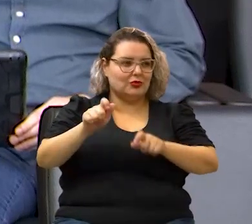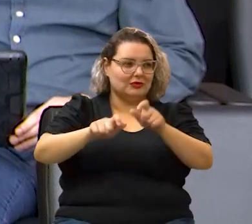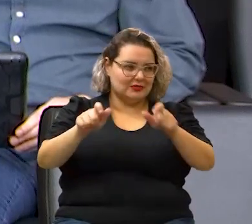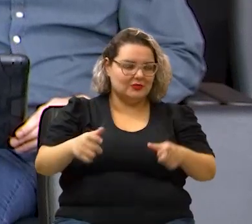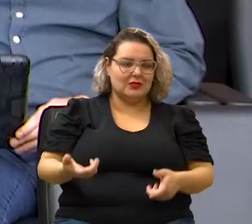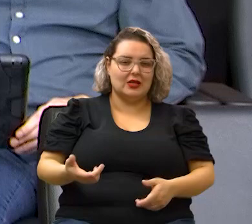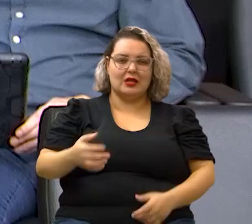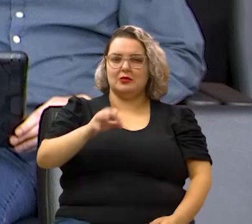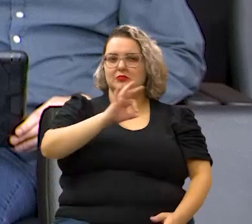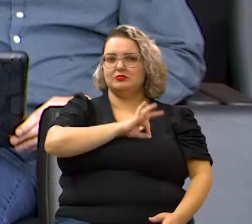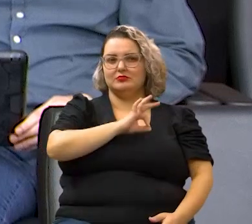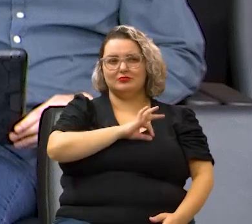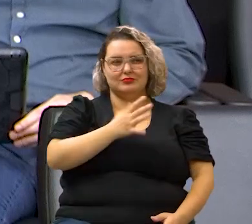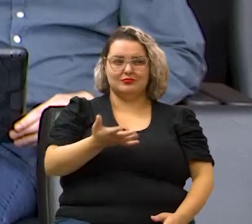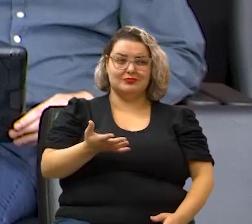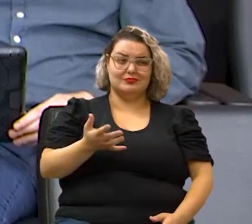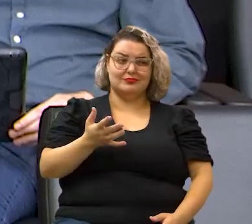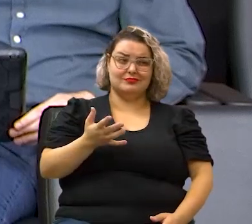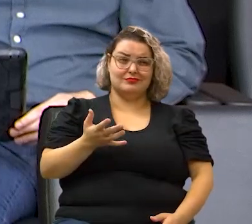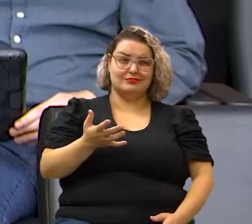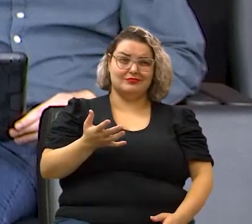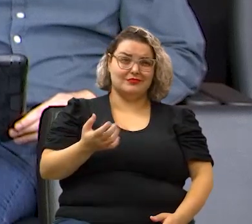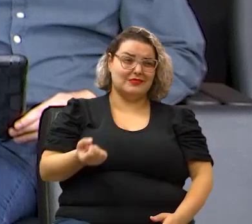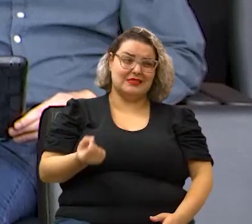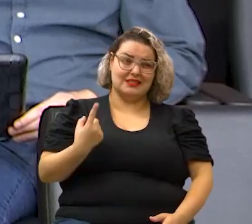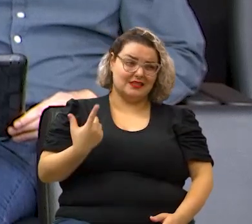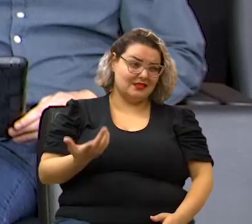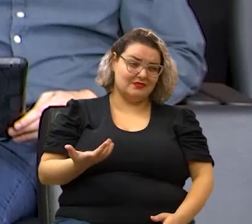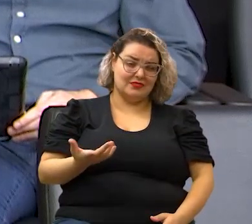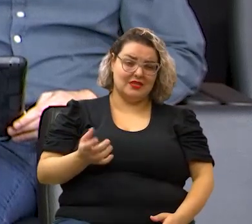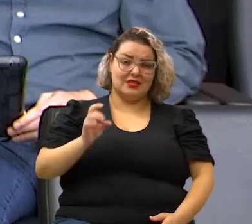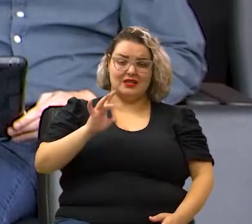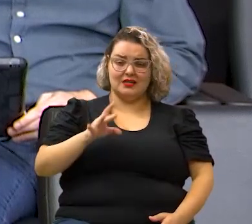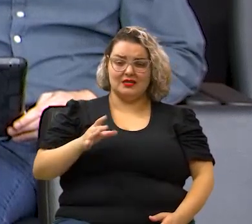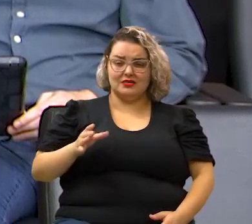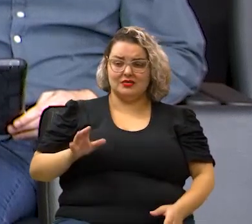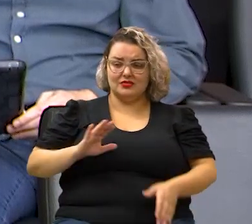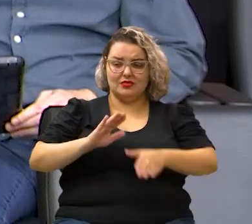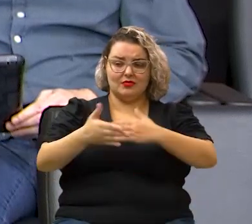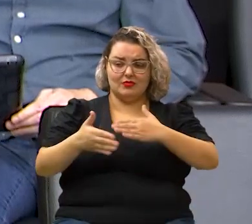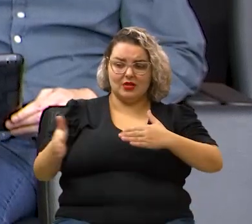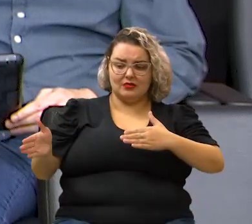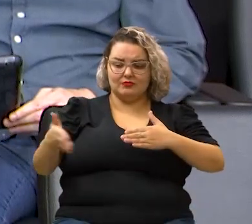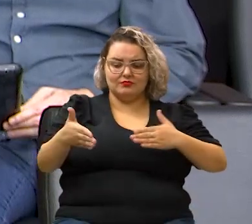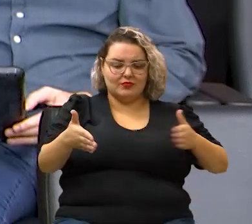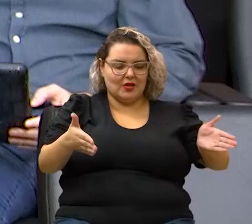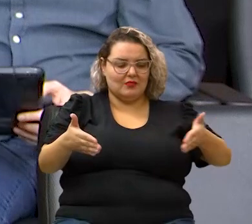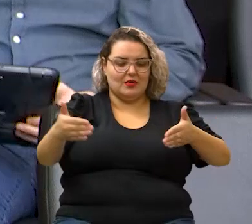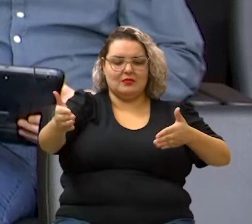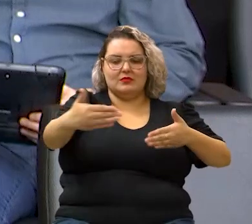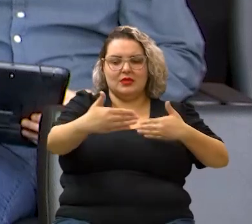A polícia ela tem um papel ali até bizarro, que é simplesmente fechar o bairro para que eles